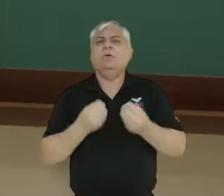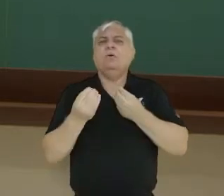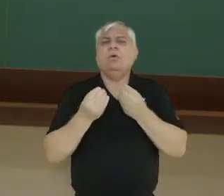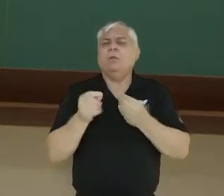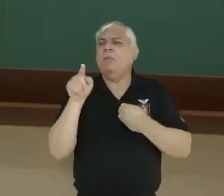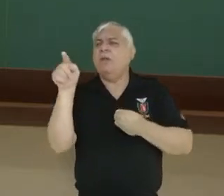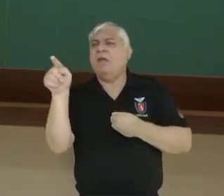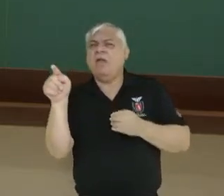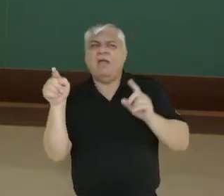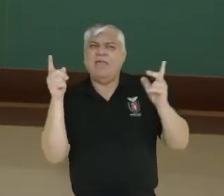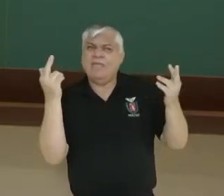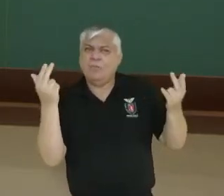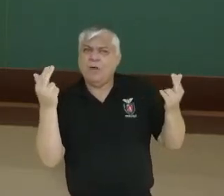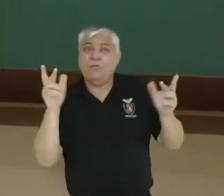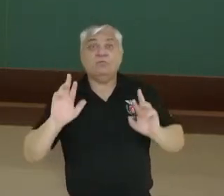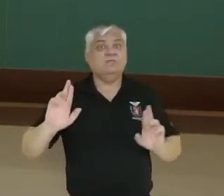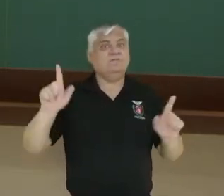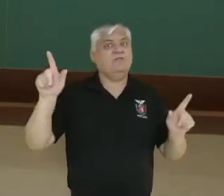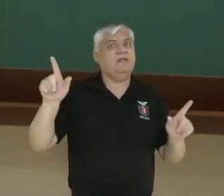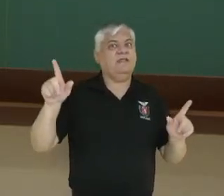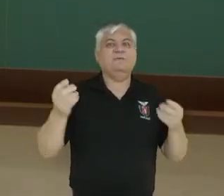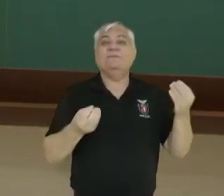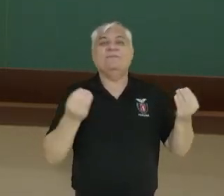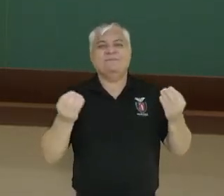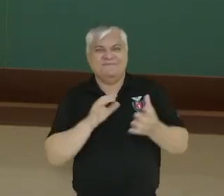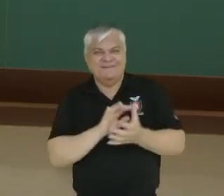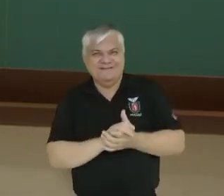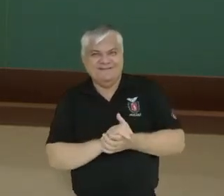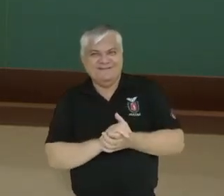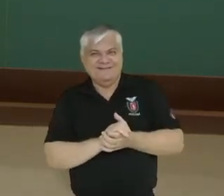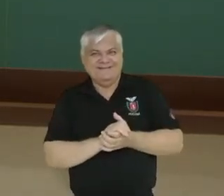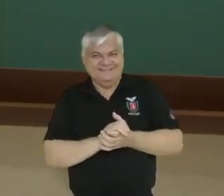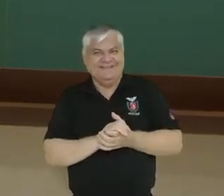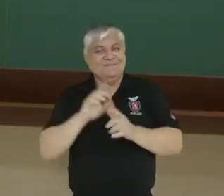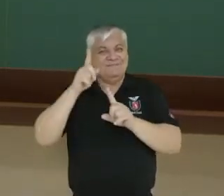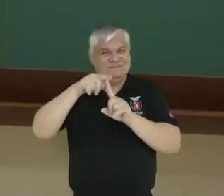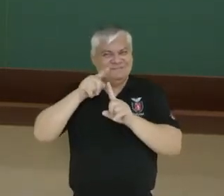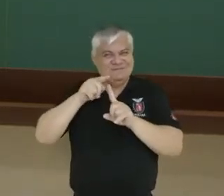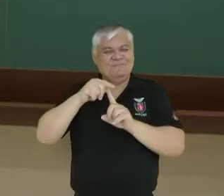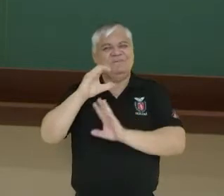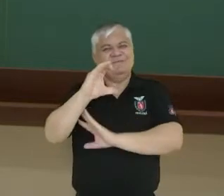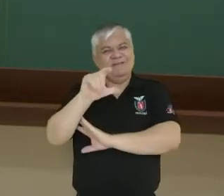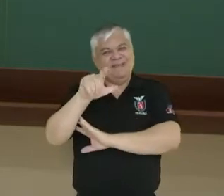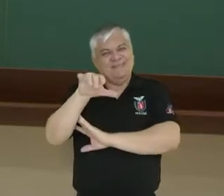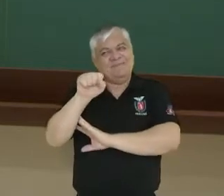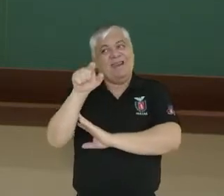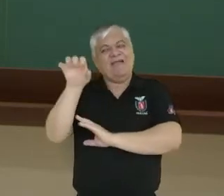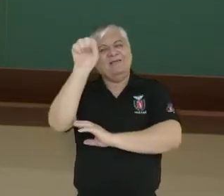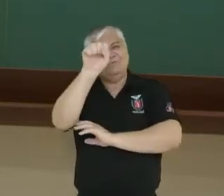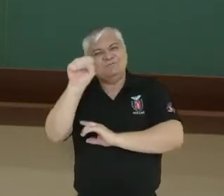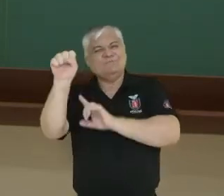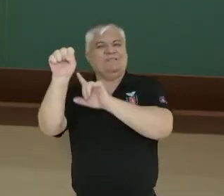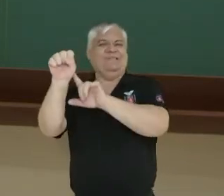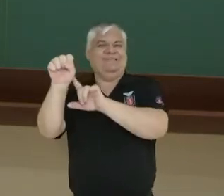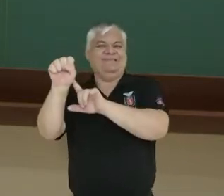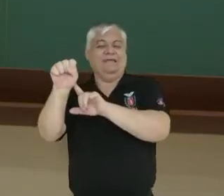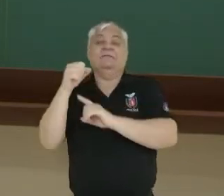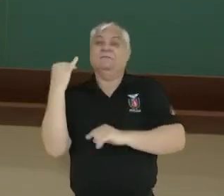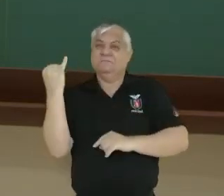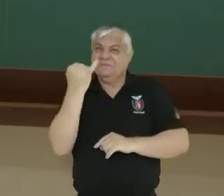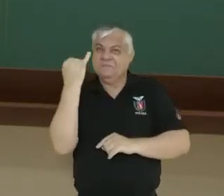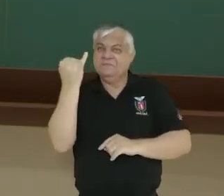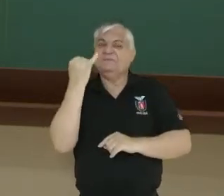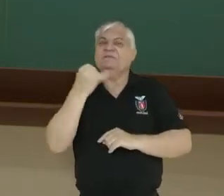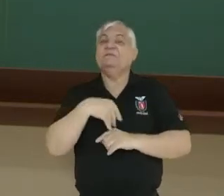ou as diferenças do teu local de vivência com o tipo climático ali de áreas da região sudeste? Então, por isso que é importante a